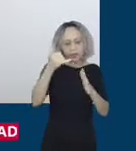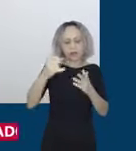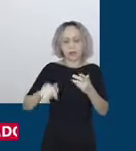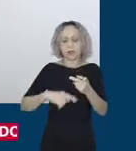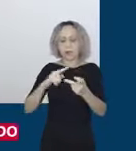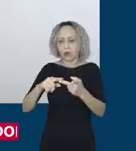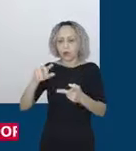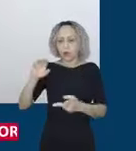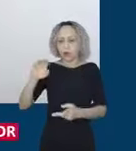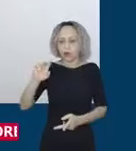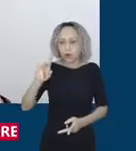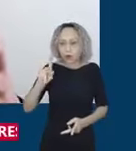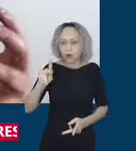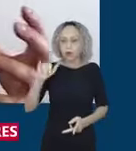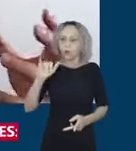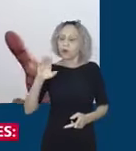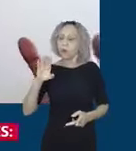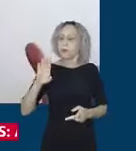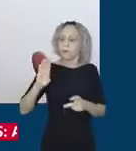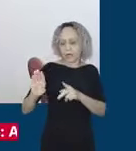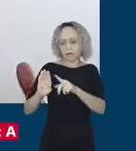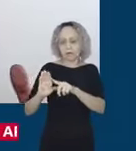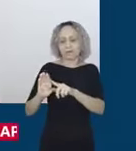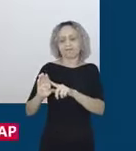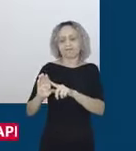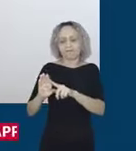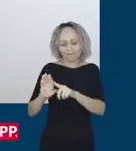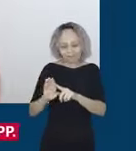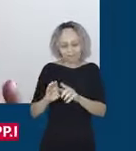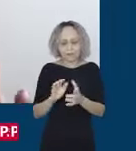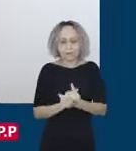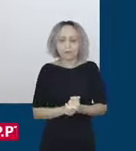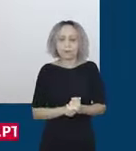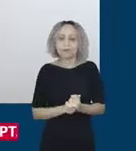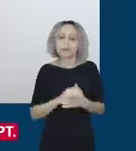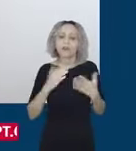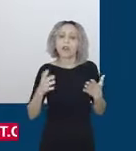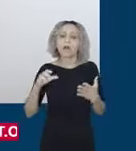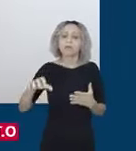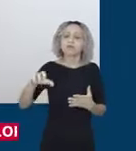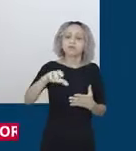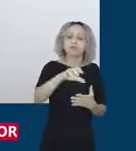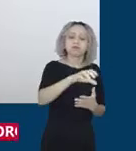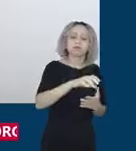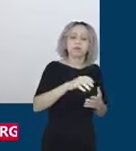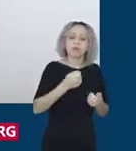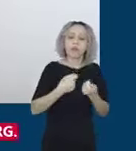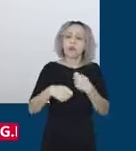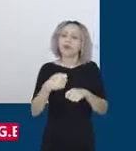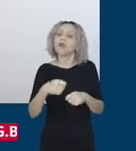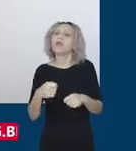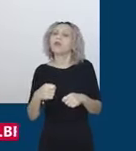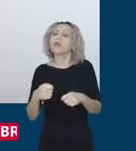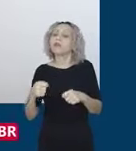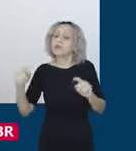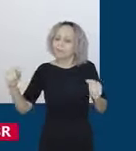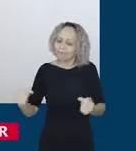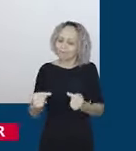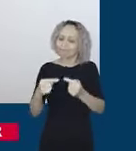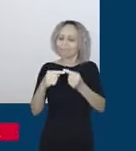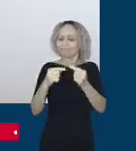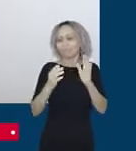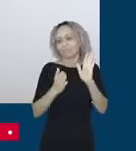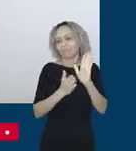renda. Por isso que a maioria dos setores da economia está favorável a essa